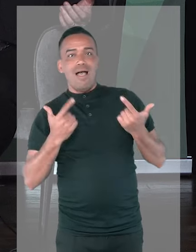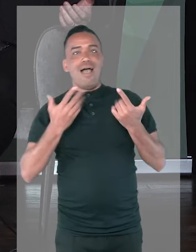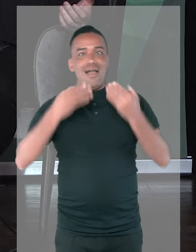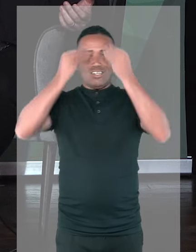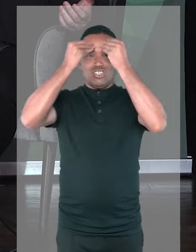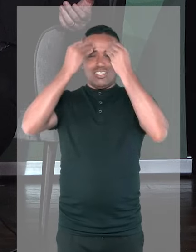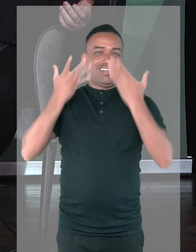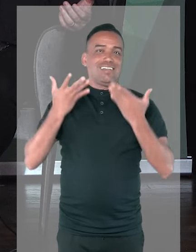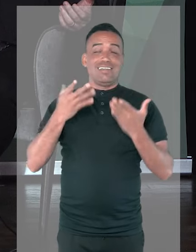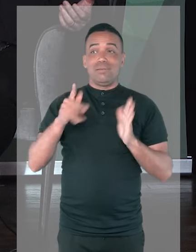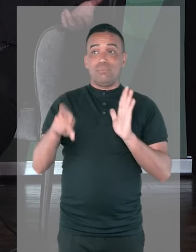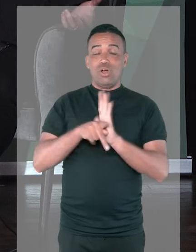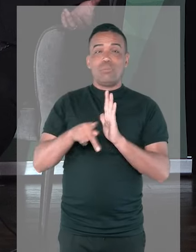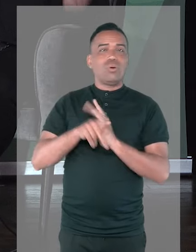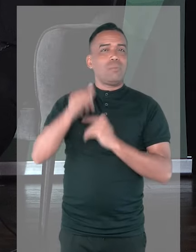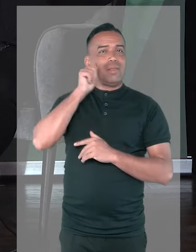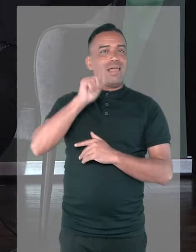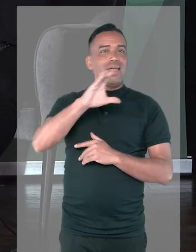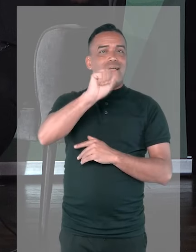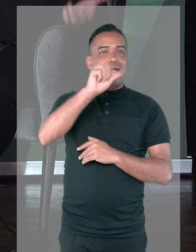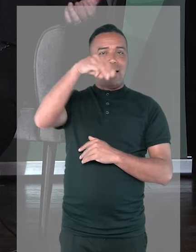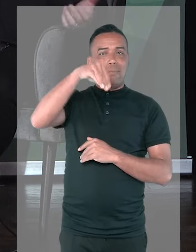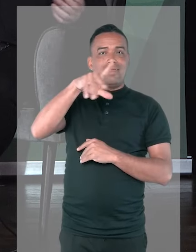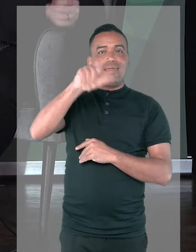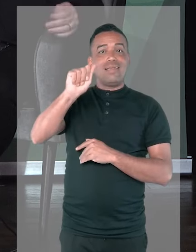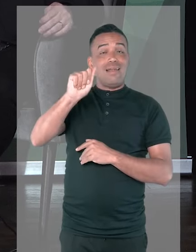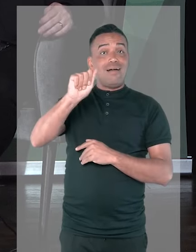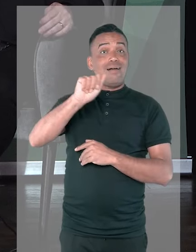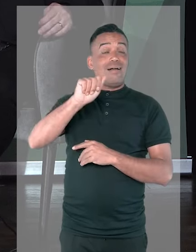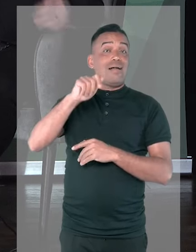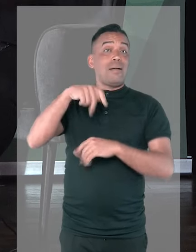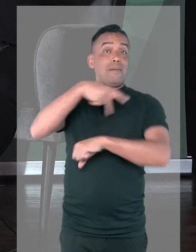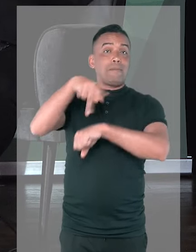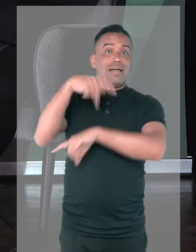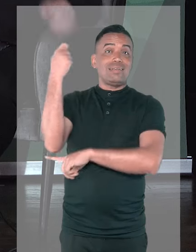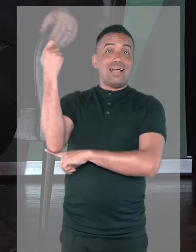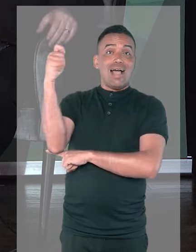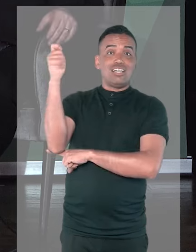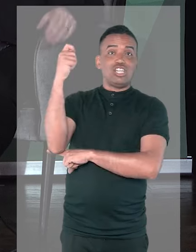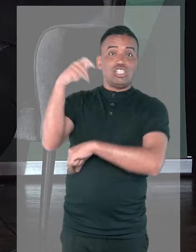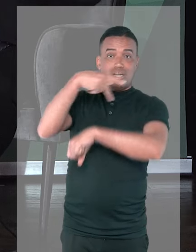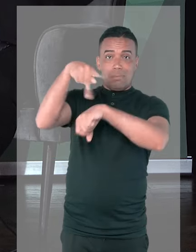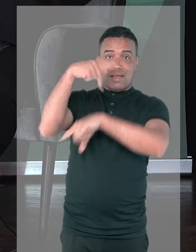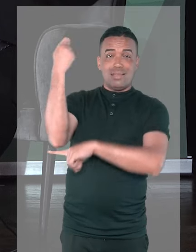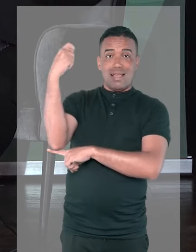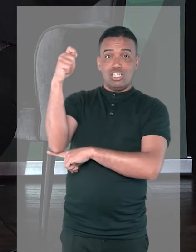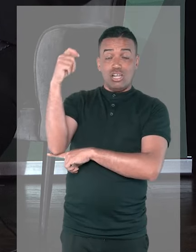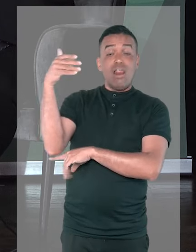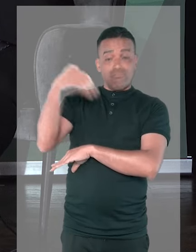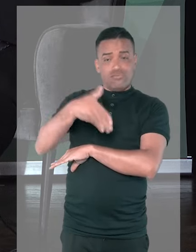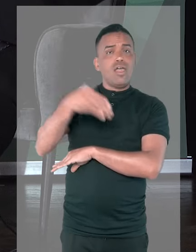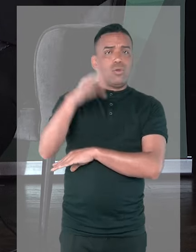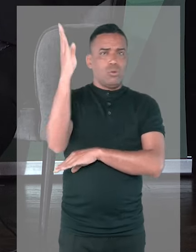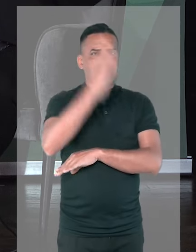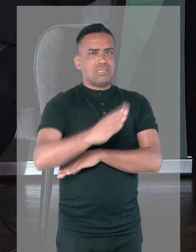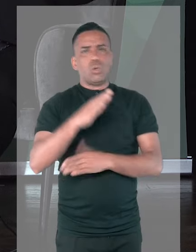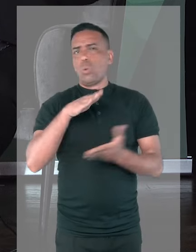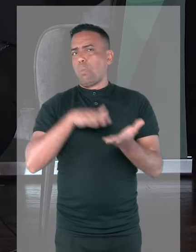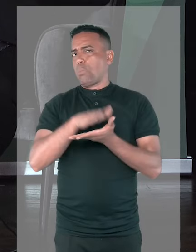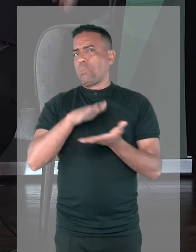da Camila Sosa Fijada, que é escritora argentina que teve recentemente no Brasil e agora é publicada, sei lá,